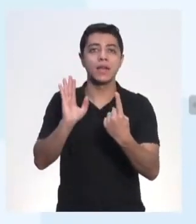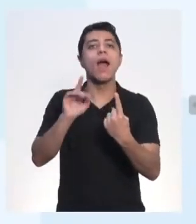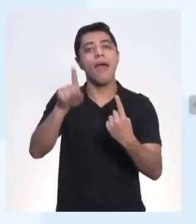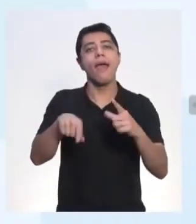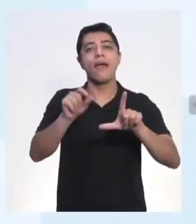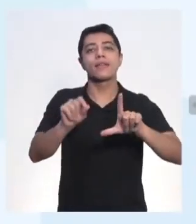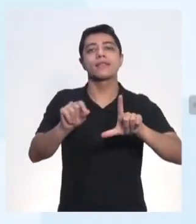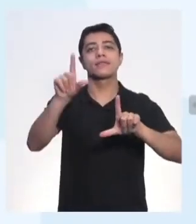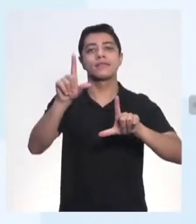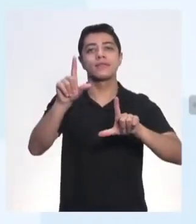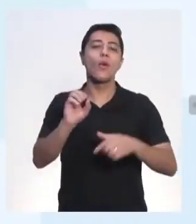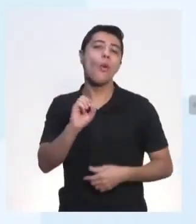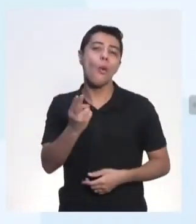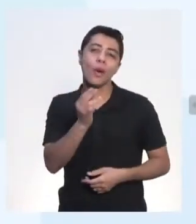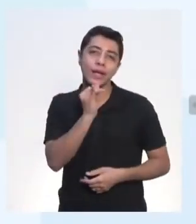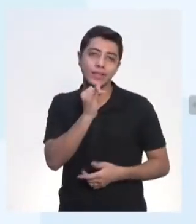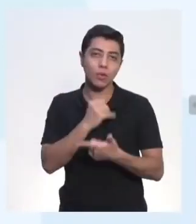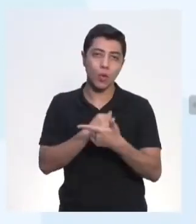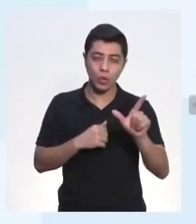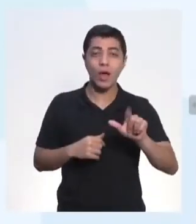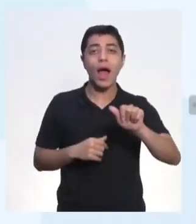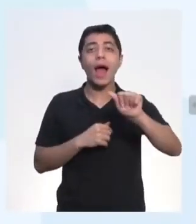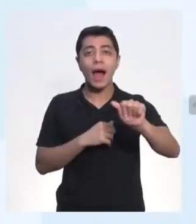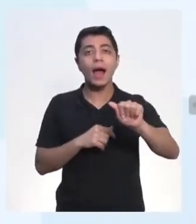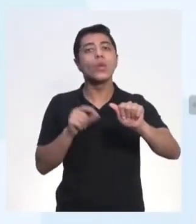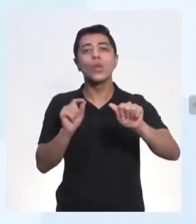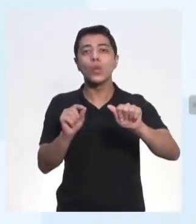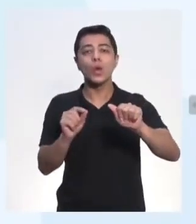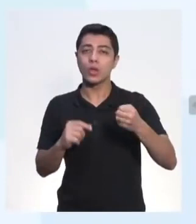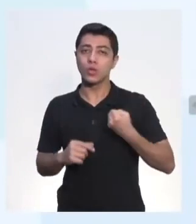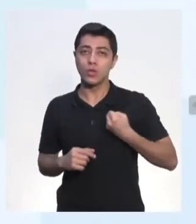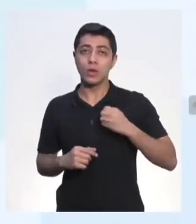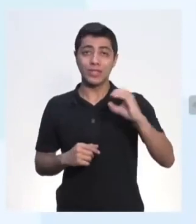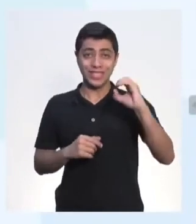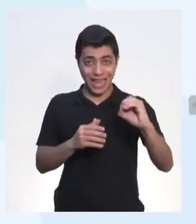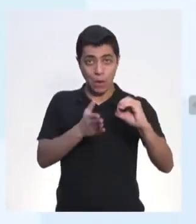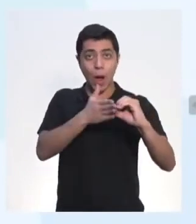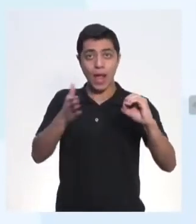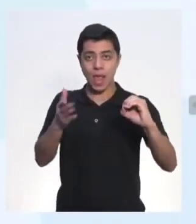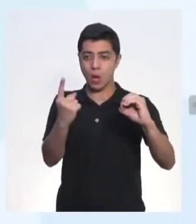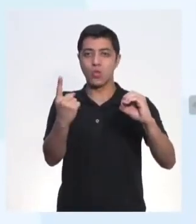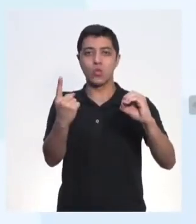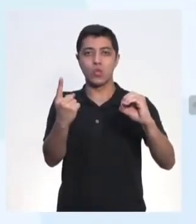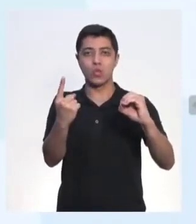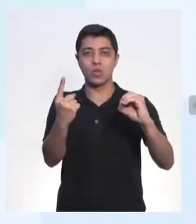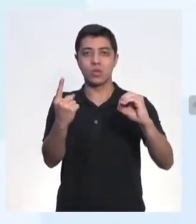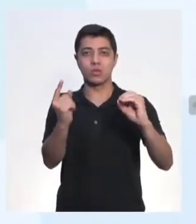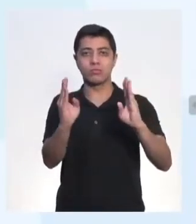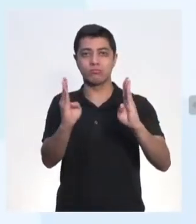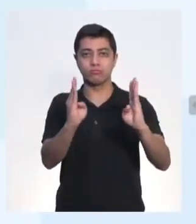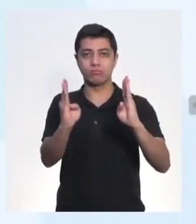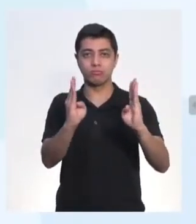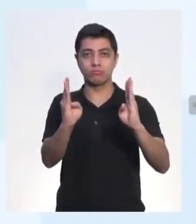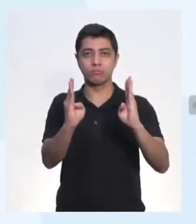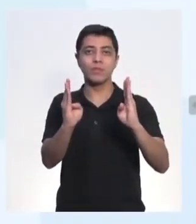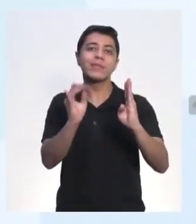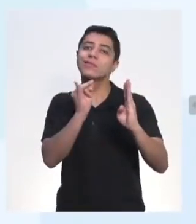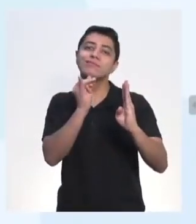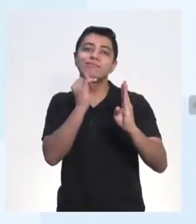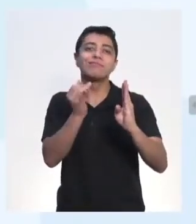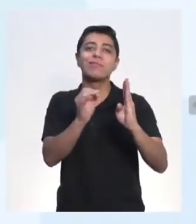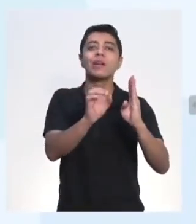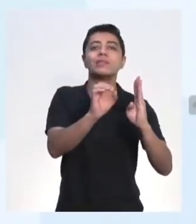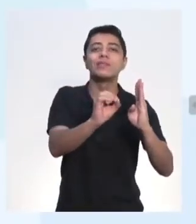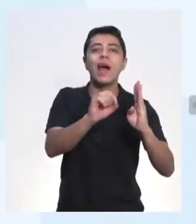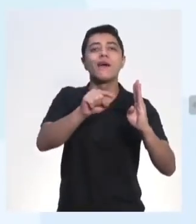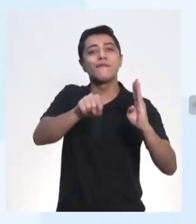até 0,9999, que normalmente a gente representa com uma fração, tá? Essa minha função vai ser decrescente.